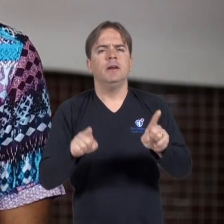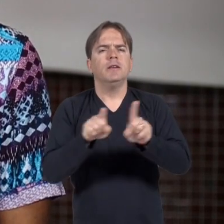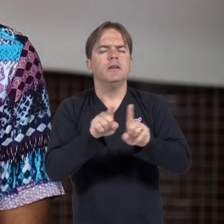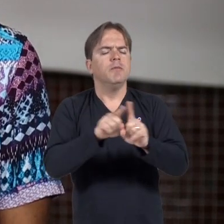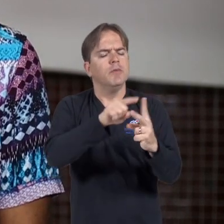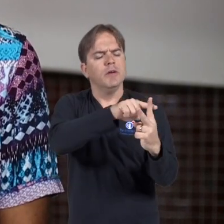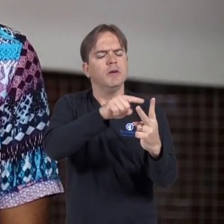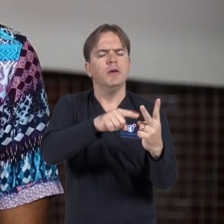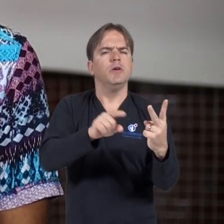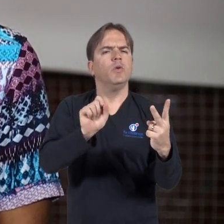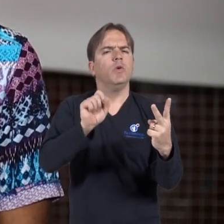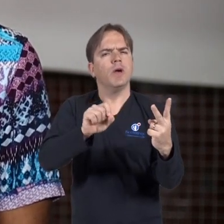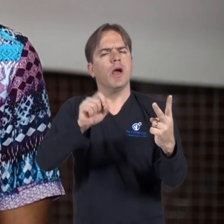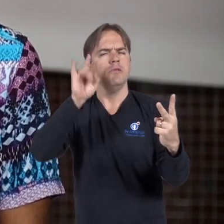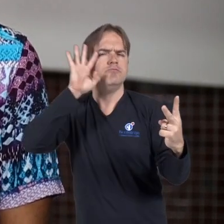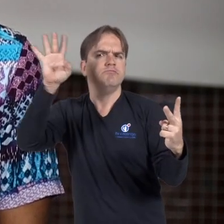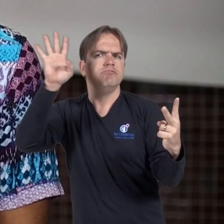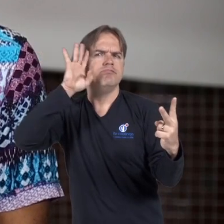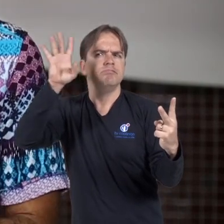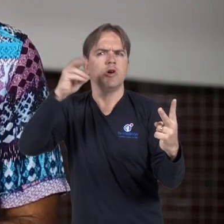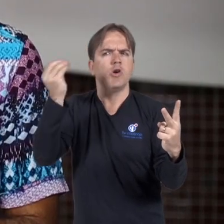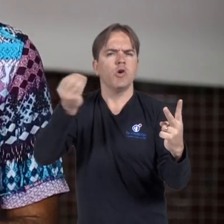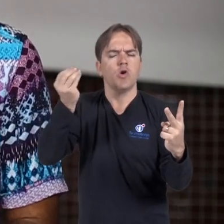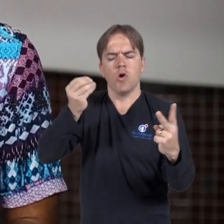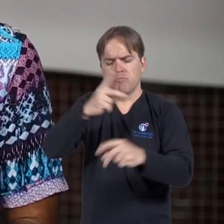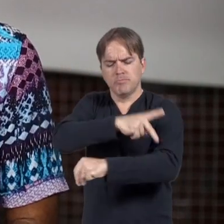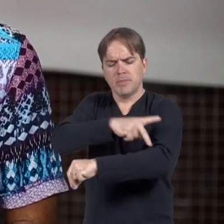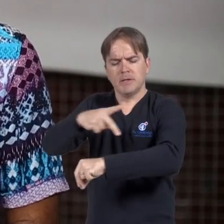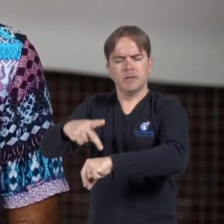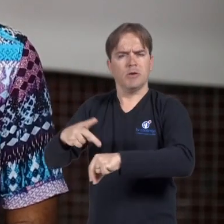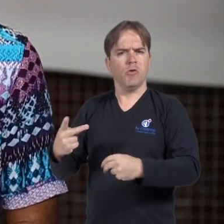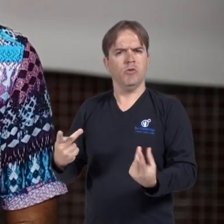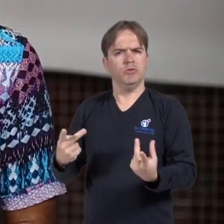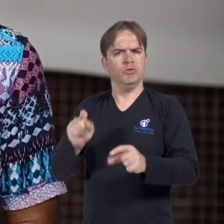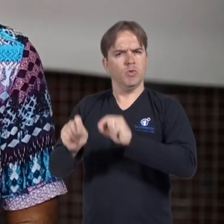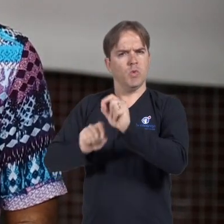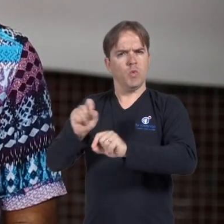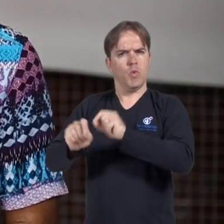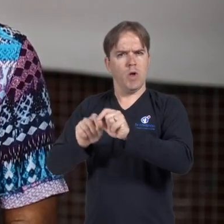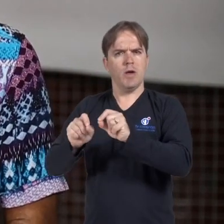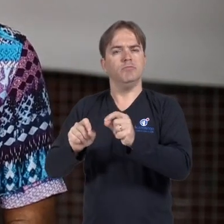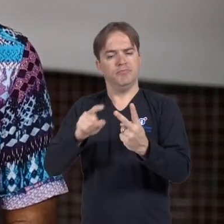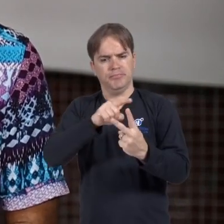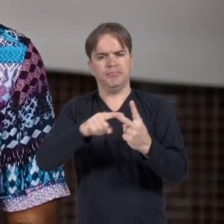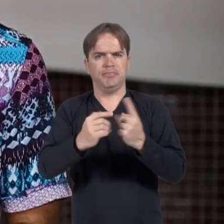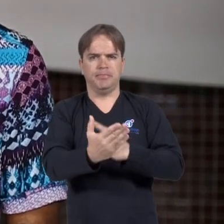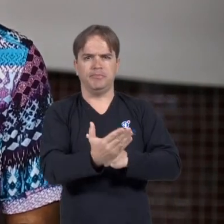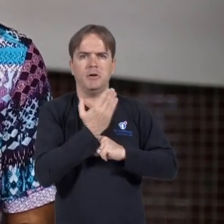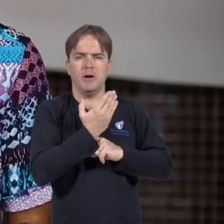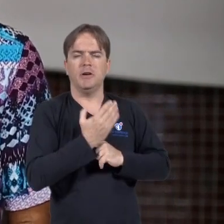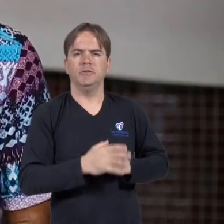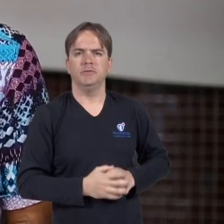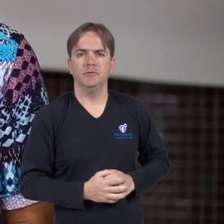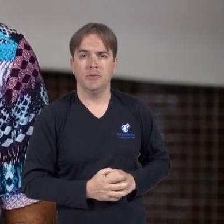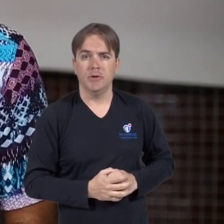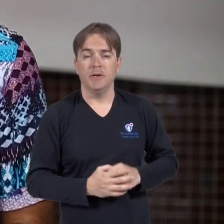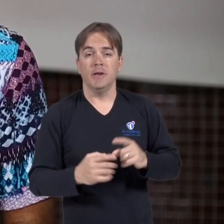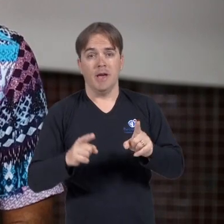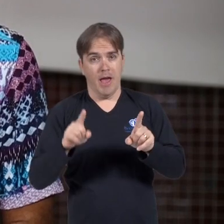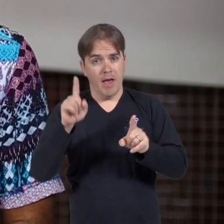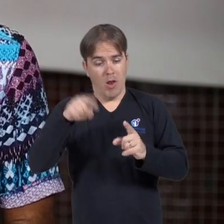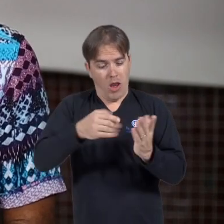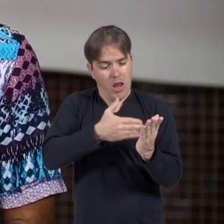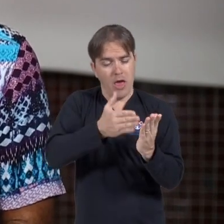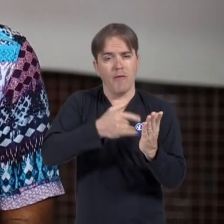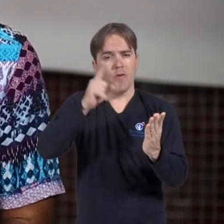então, sobre uma visão de pedagogia. O estudo, então, ele segue uma perspectiva testemunhal.